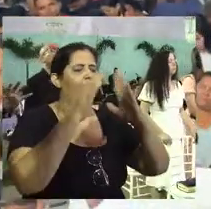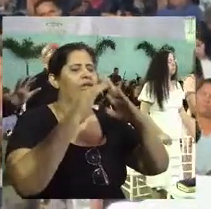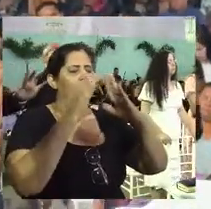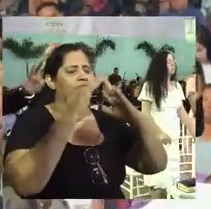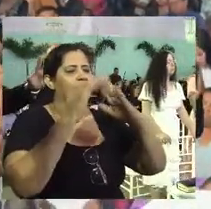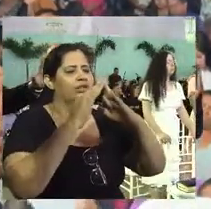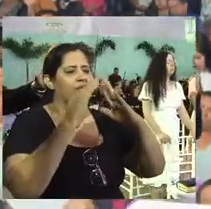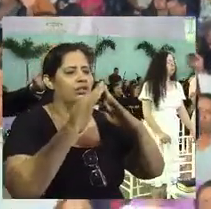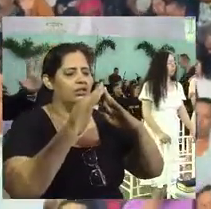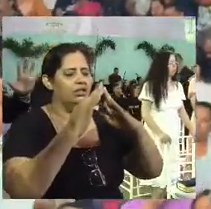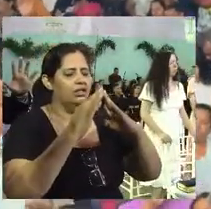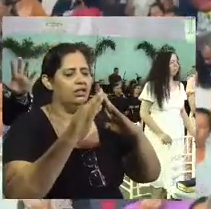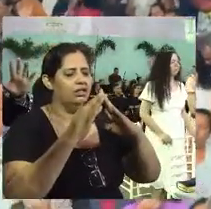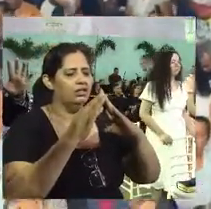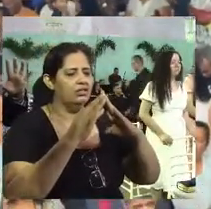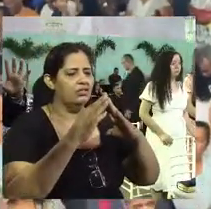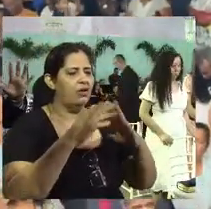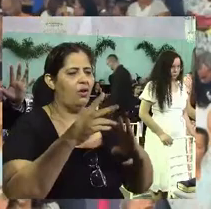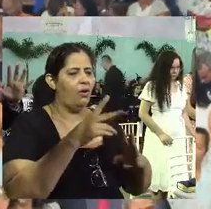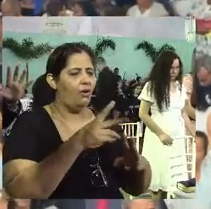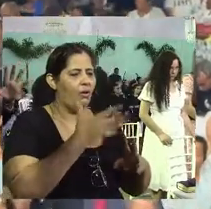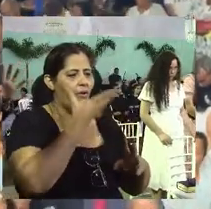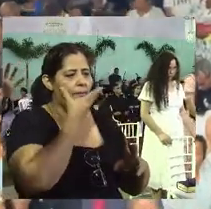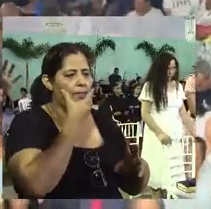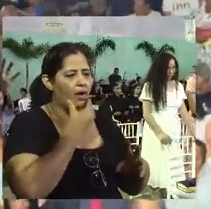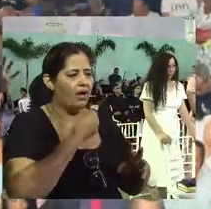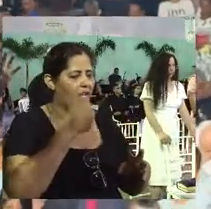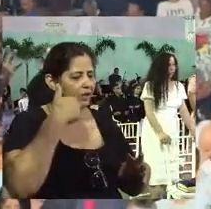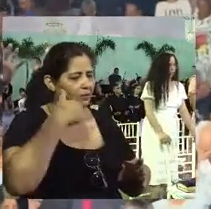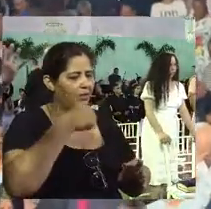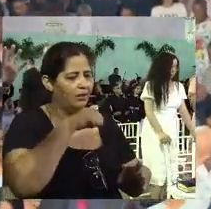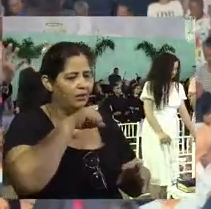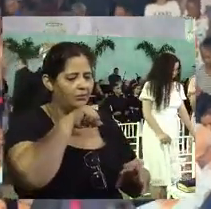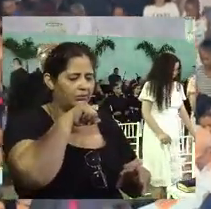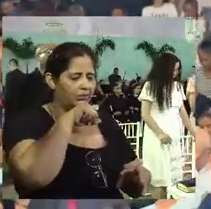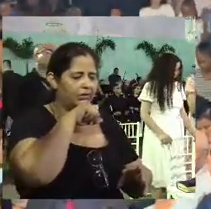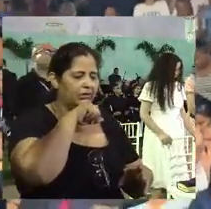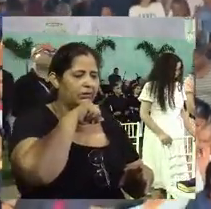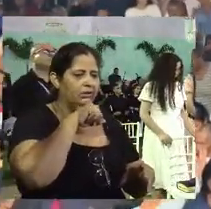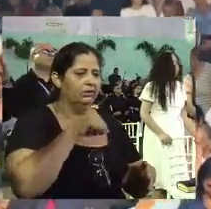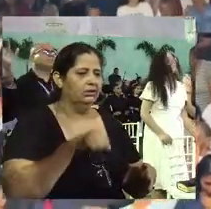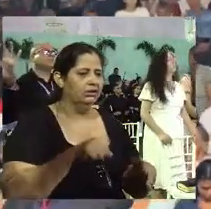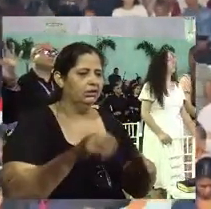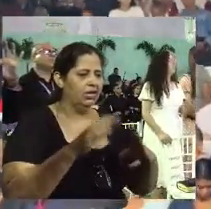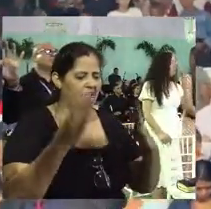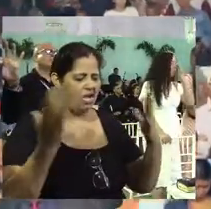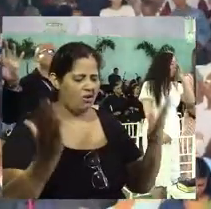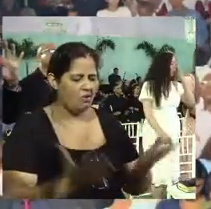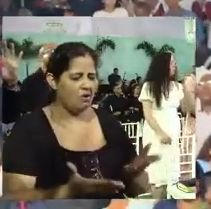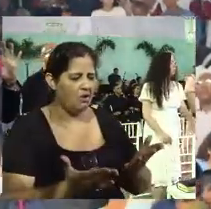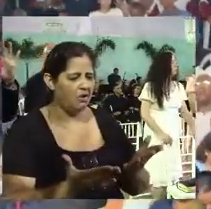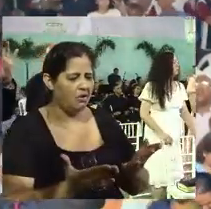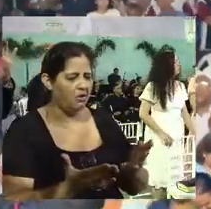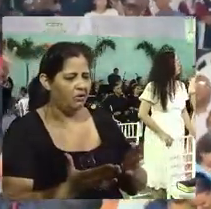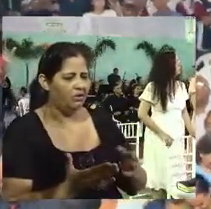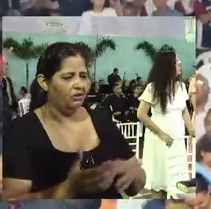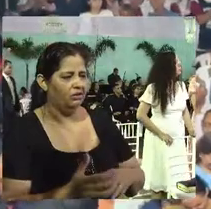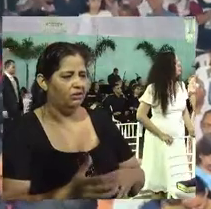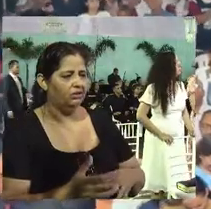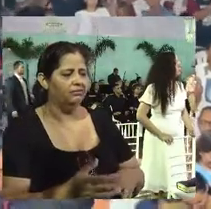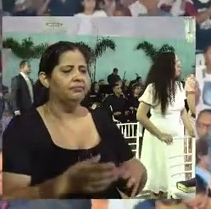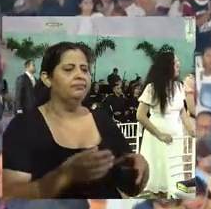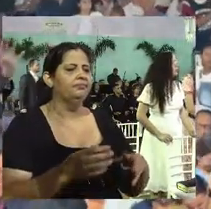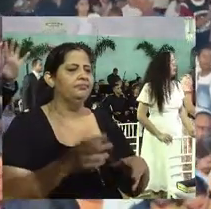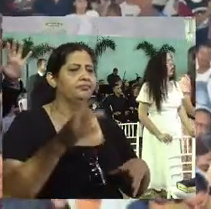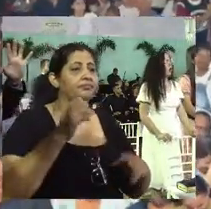você tem um pai uma mãe alguém doente represente alguém na sua casa daqui liberamos a cura lá na sua casa vai dando glória